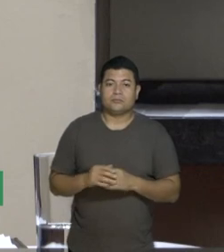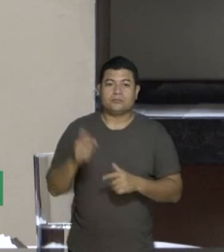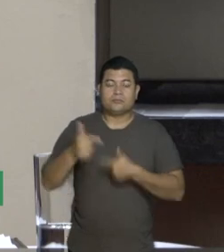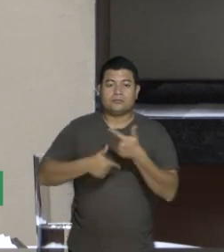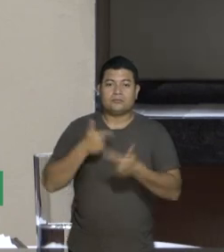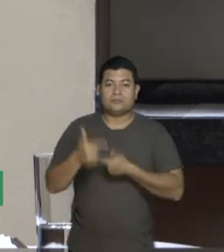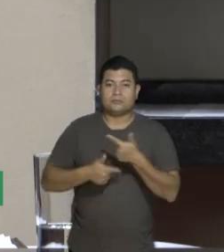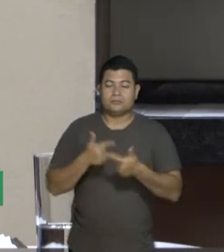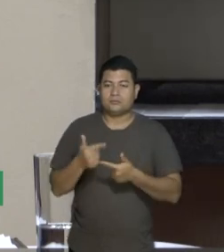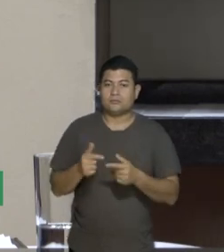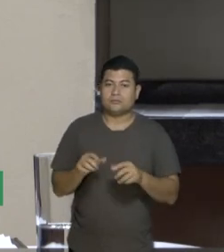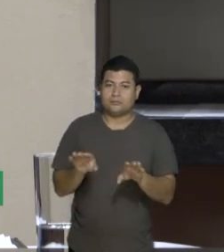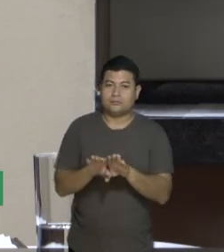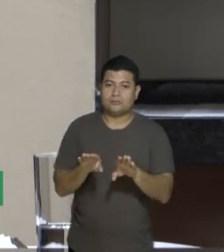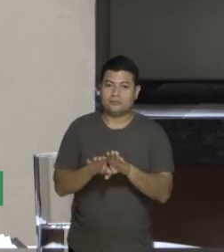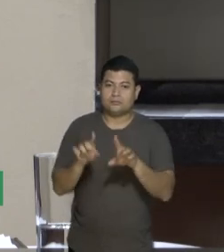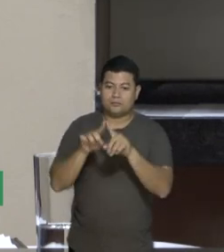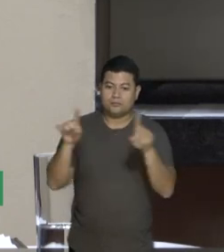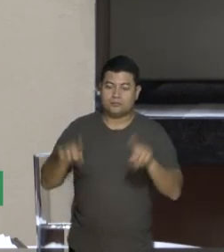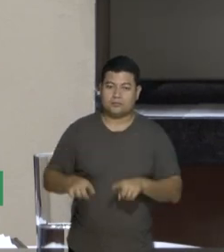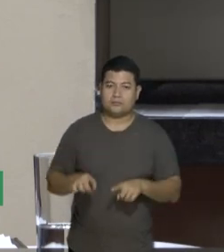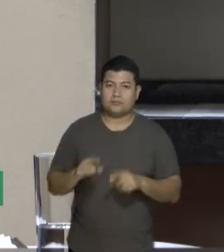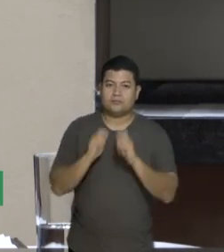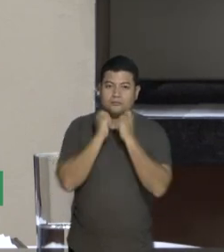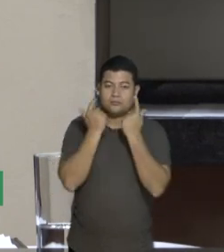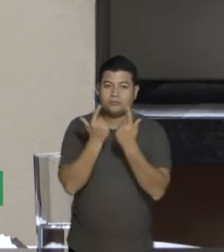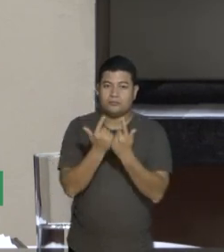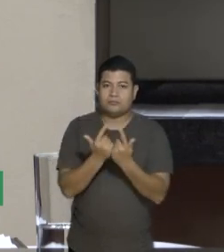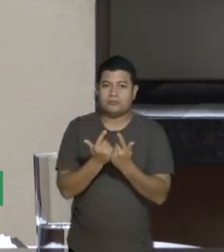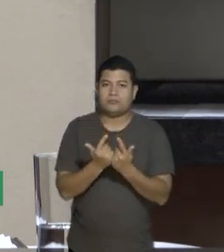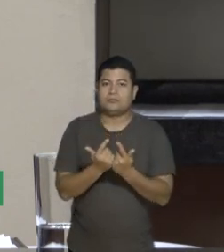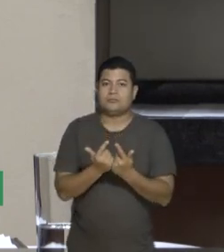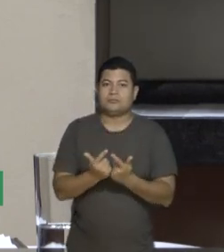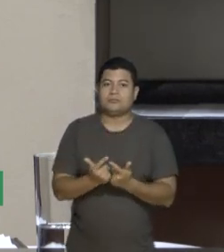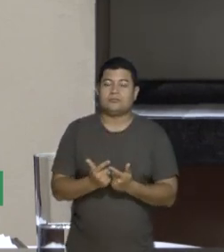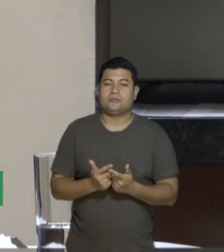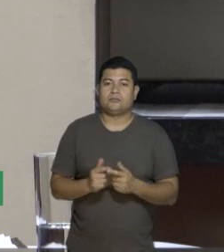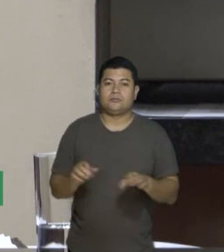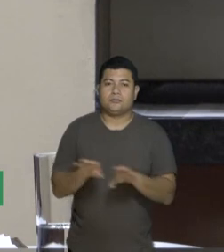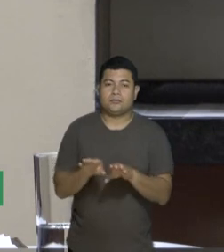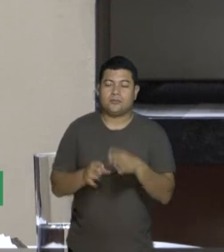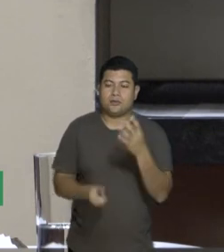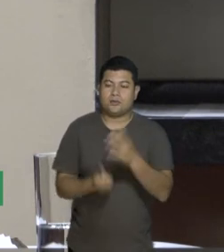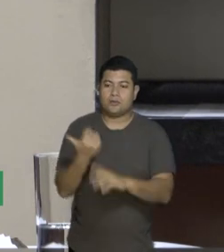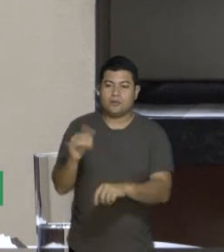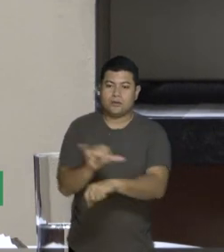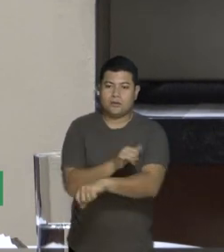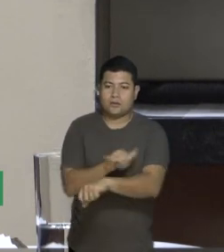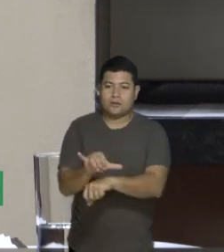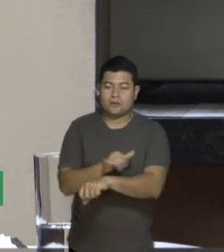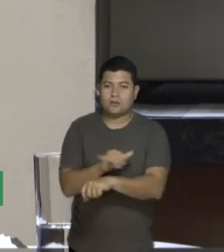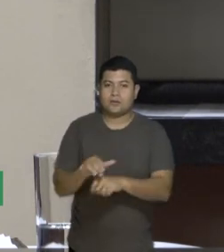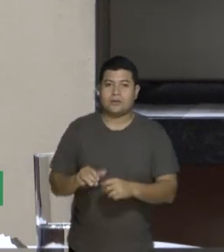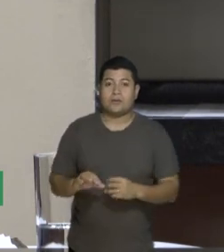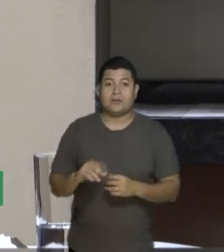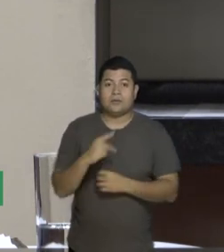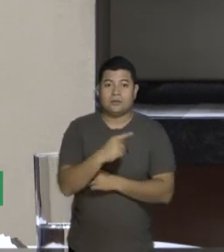confiança e as atribuições dos servidores da Assembleia Legislativa do Estado de Santa Catarina e adota outras providências, convalidada pela Lei